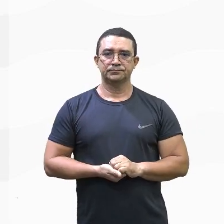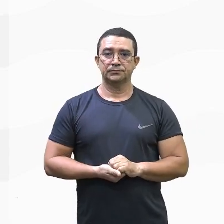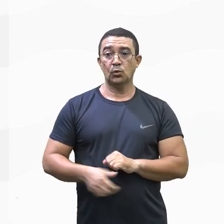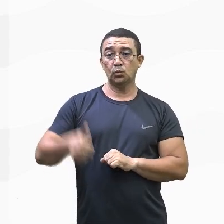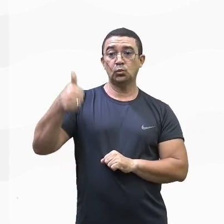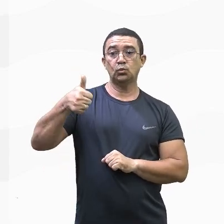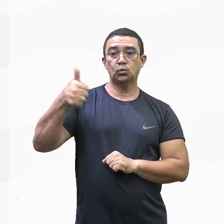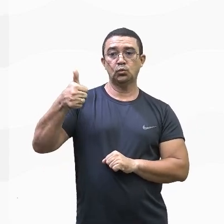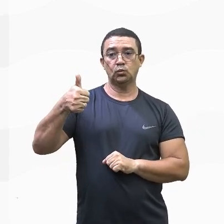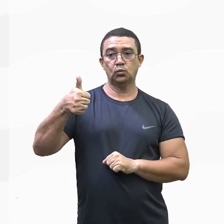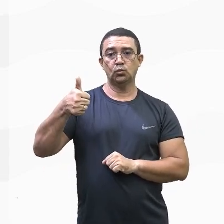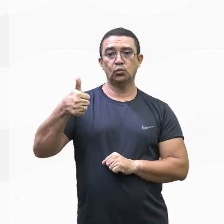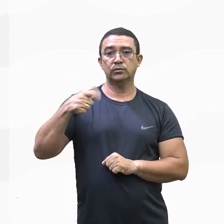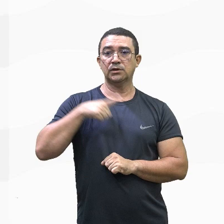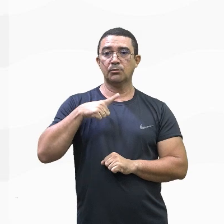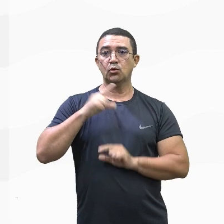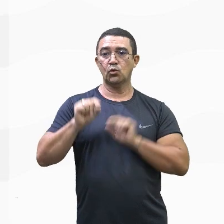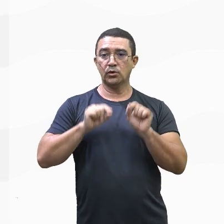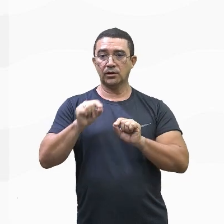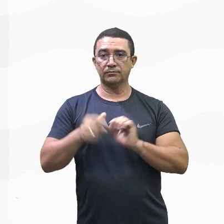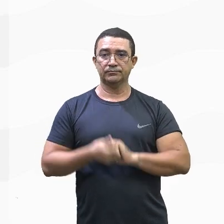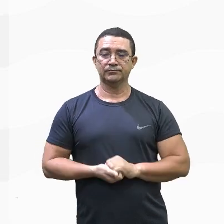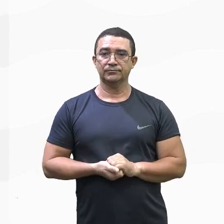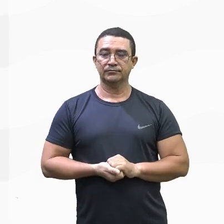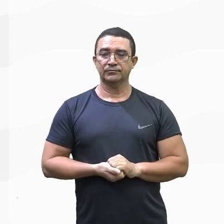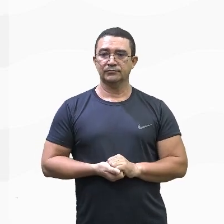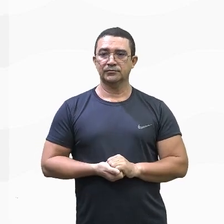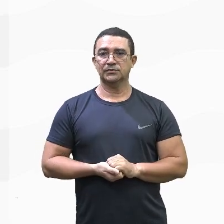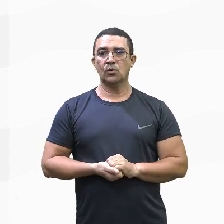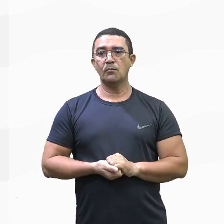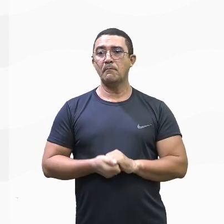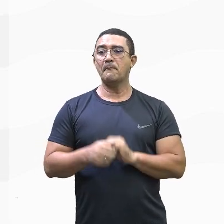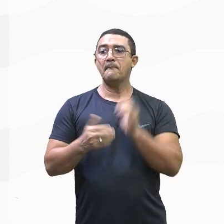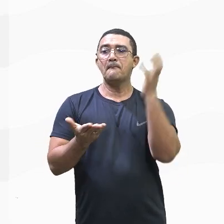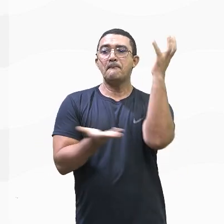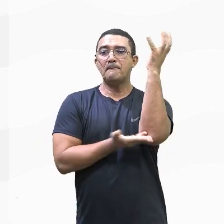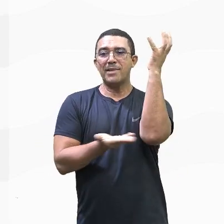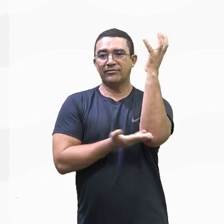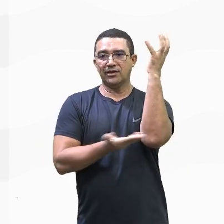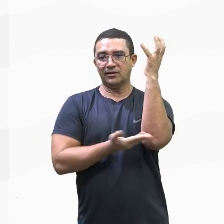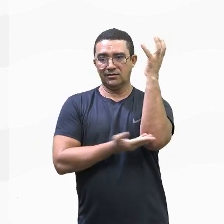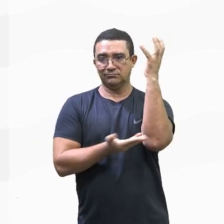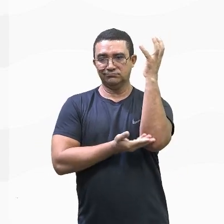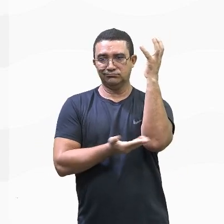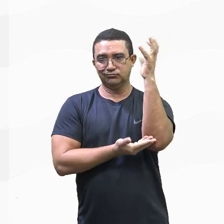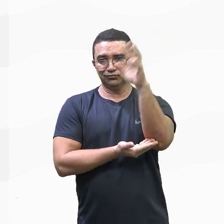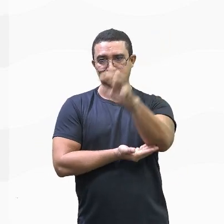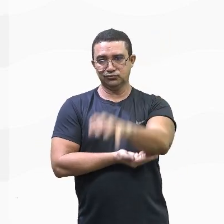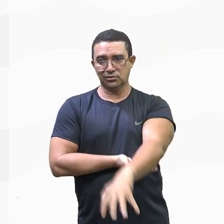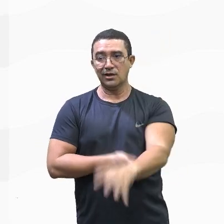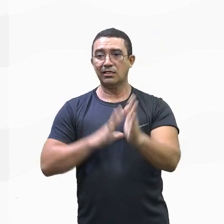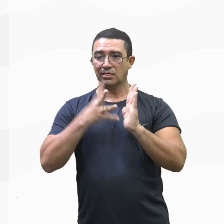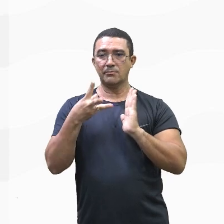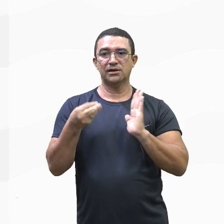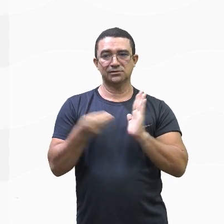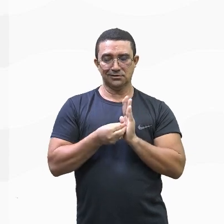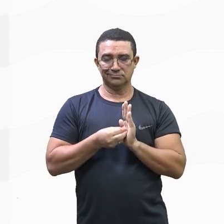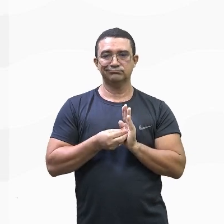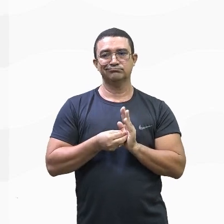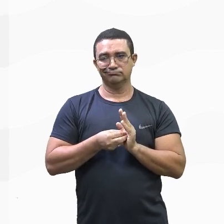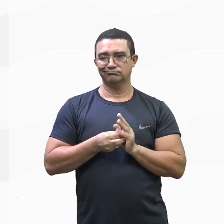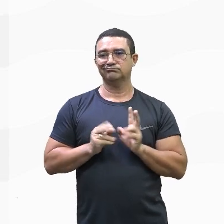recursos naturais, nós vamos lá em extração de madeira na Amazônia, não é, professor? Pois é, isso ainda é, pessoal, uma das